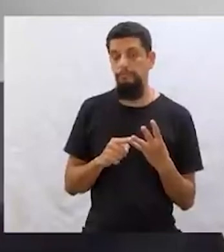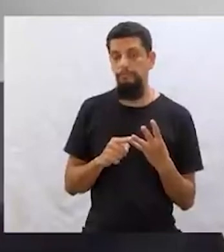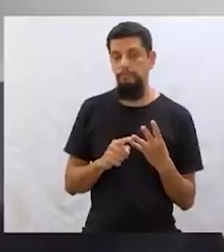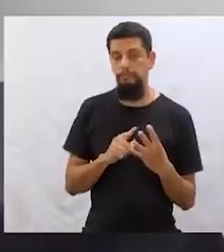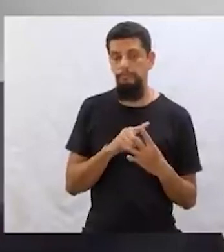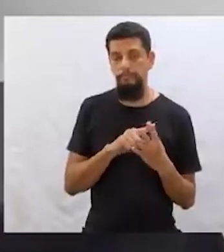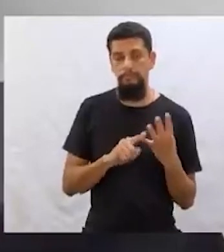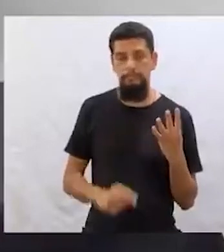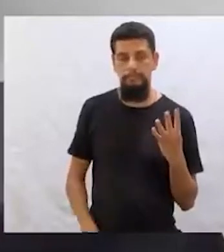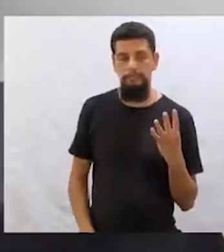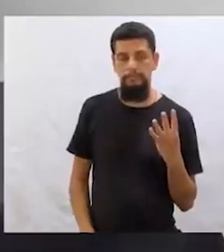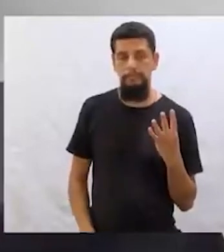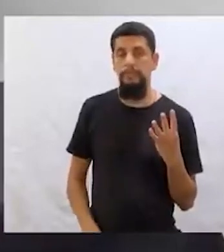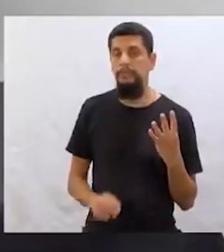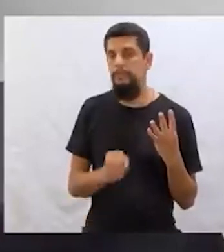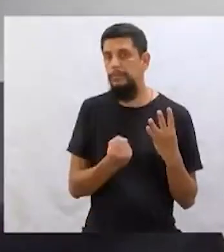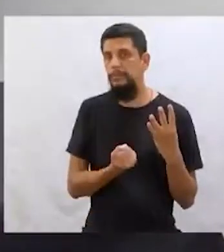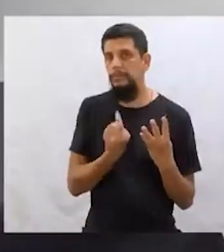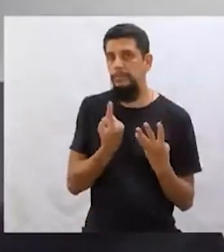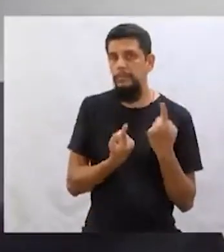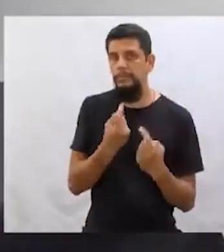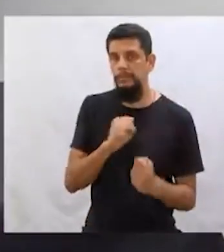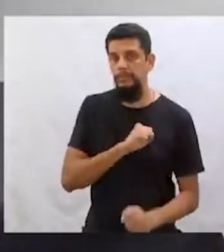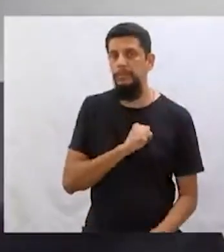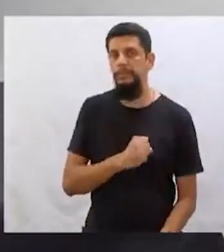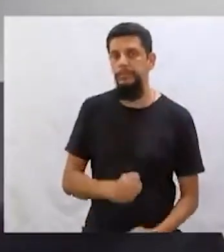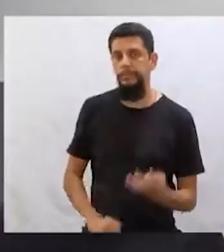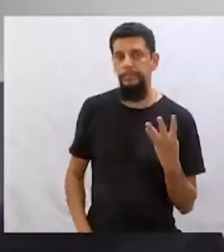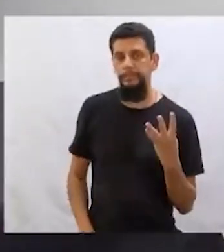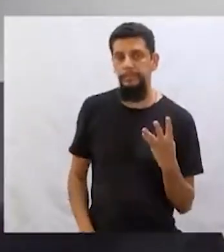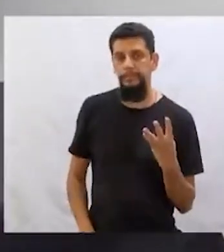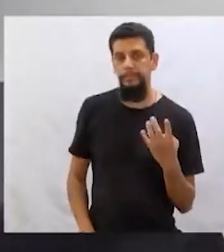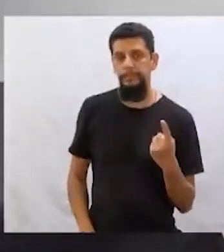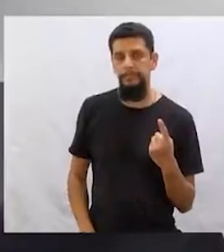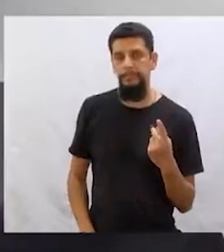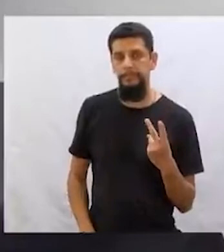1, 2, 3, 4. 4. Qual será que é o número 4? Vamos contar?